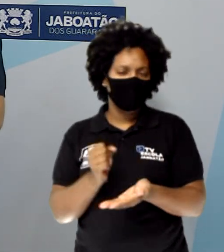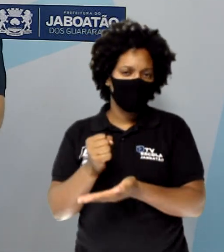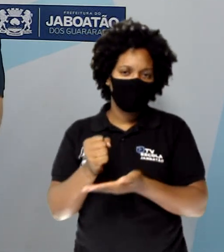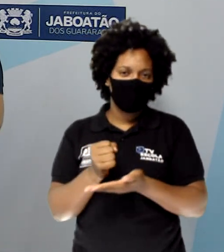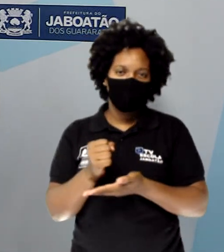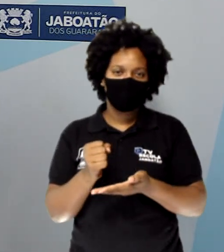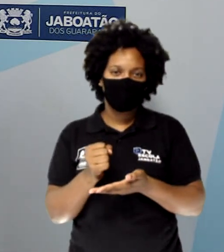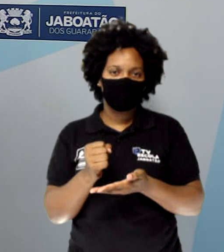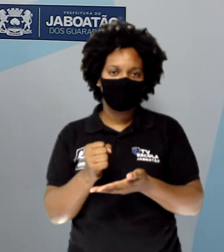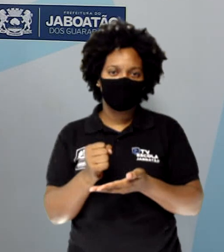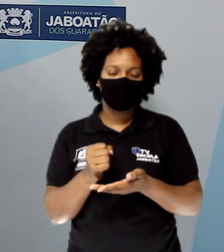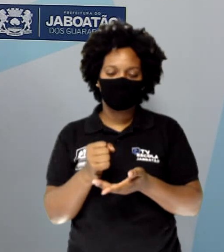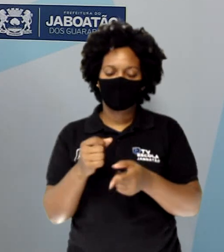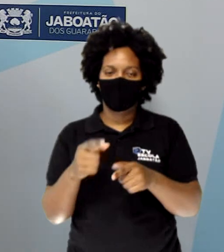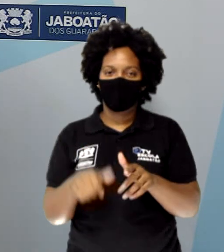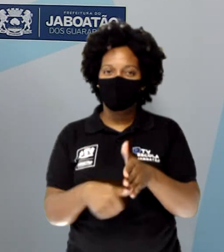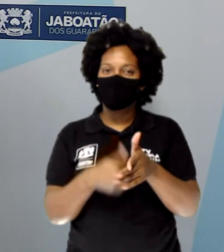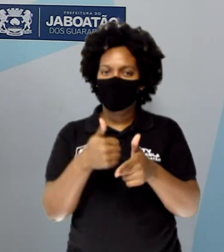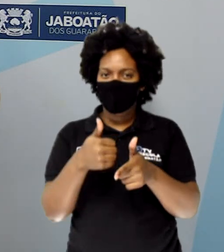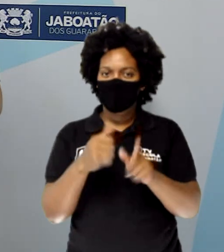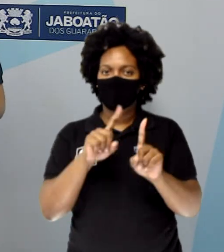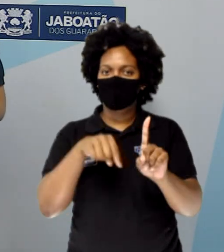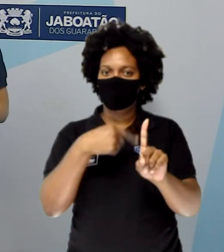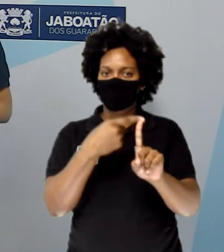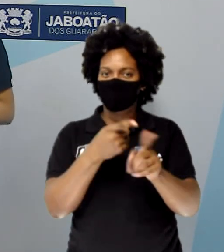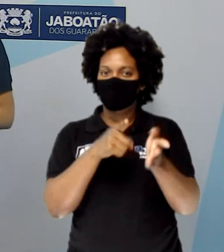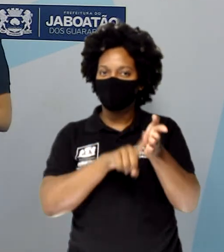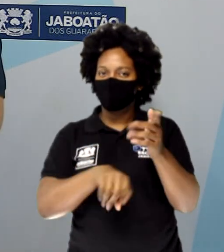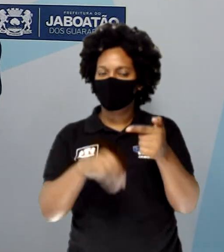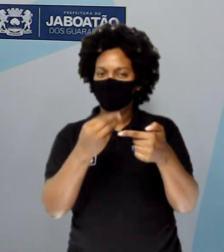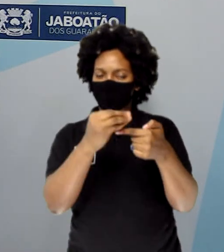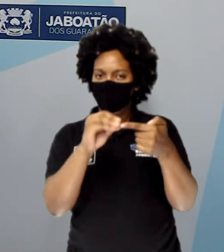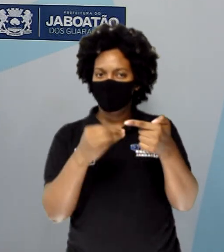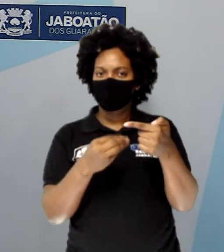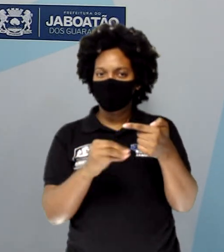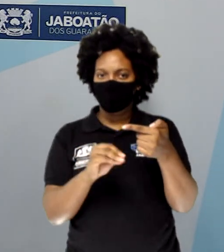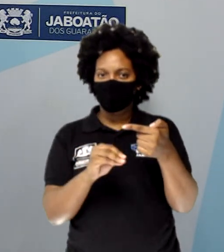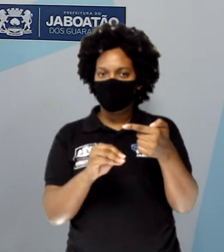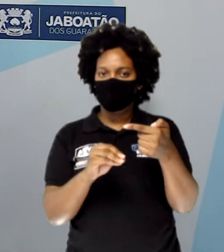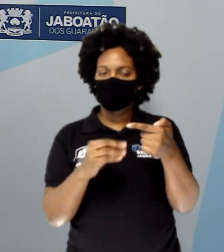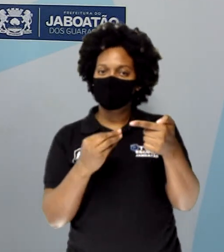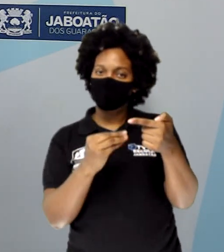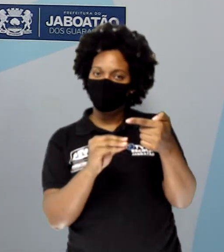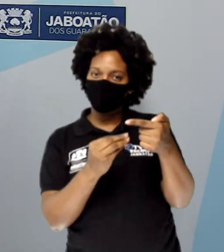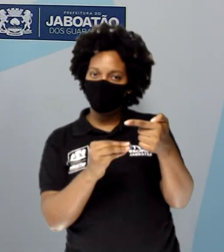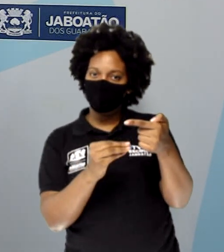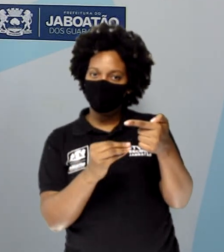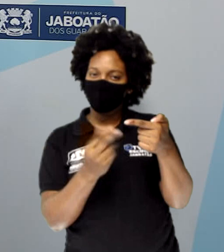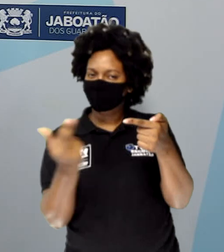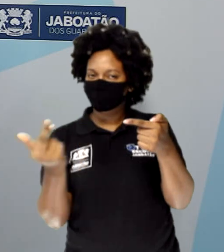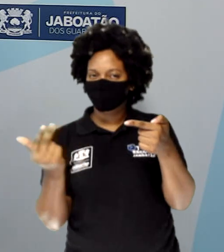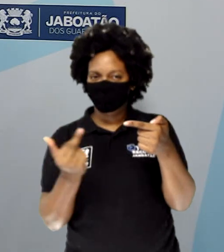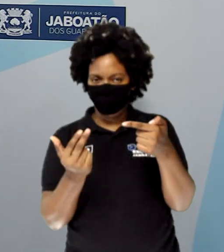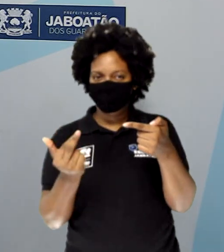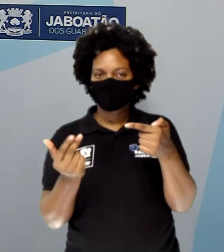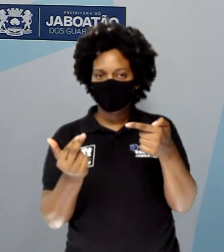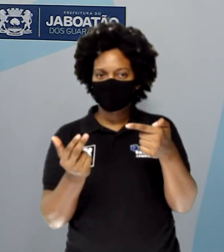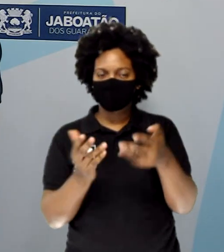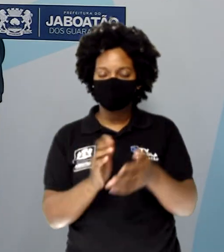gente fez a primeira ideia de adição e subtração de fração quando os denominadores são os mesmos, tá?